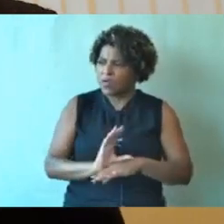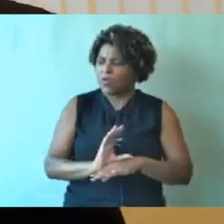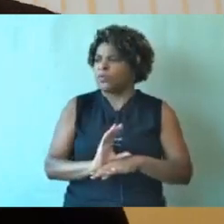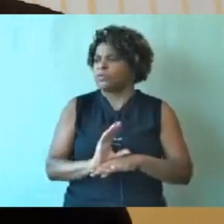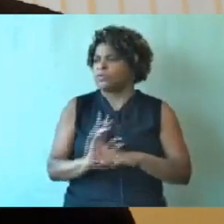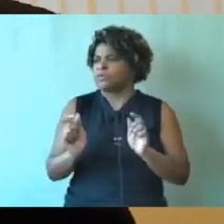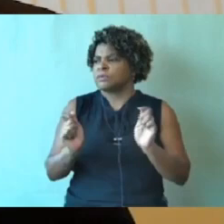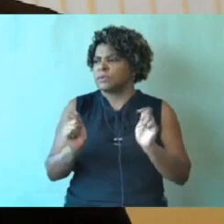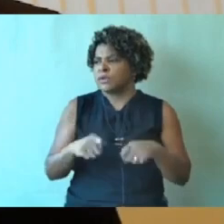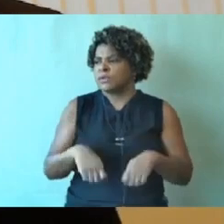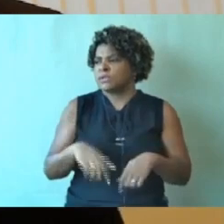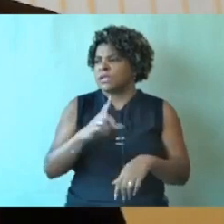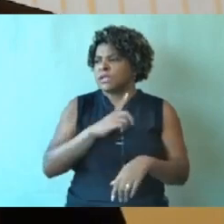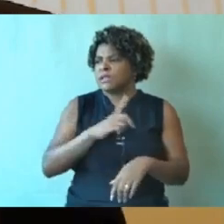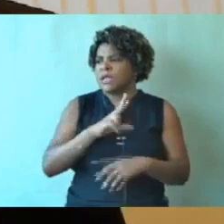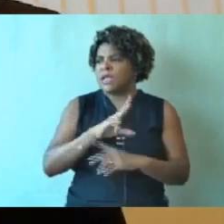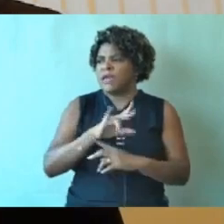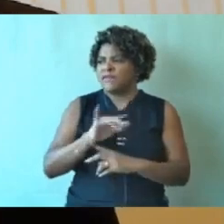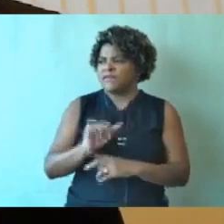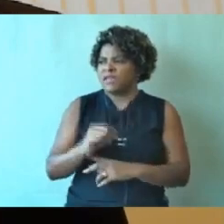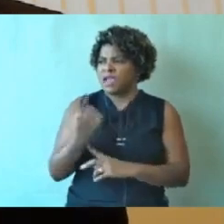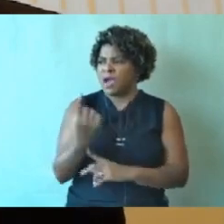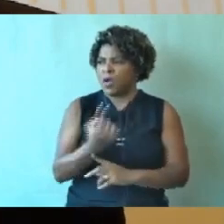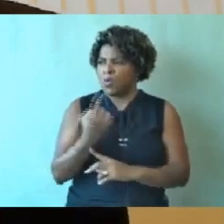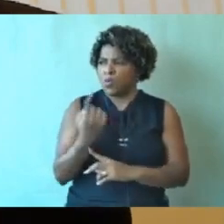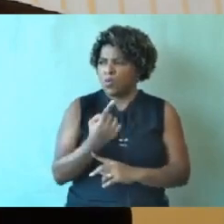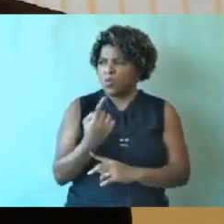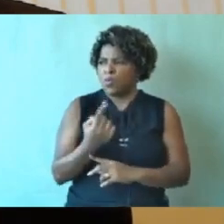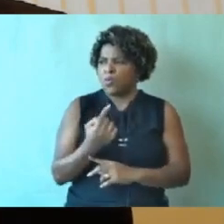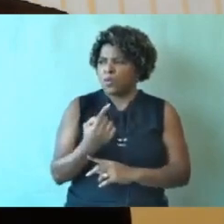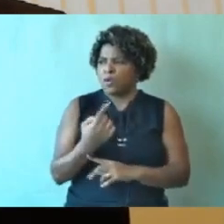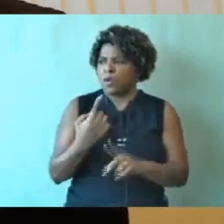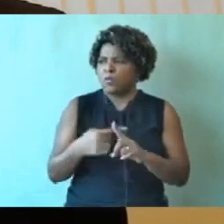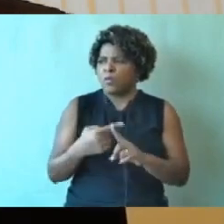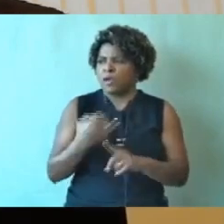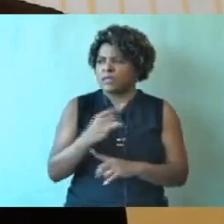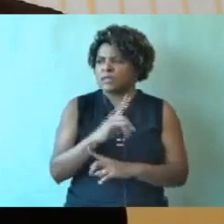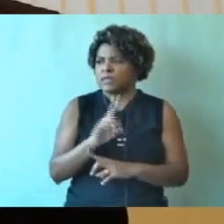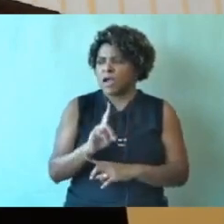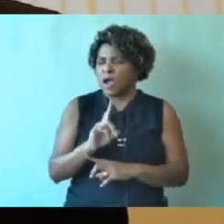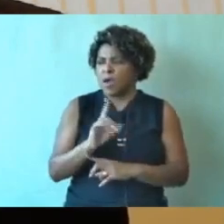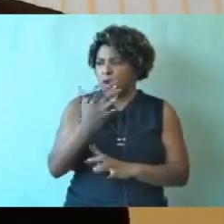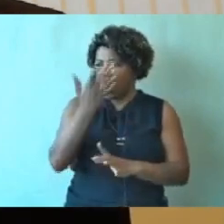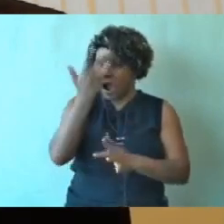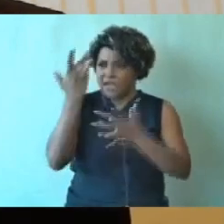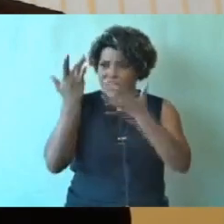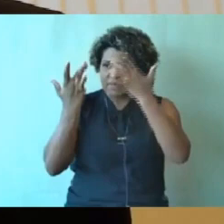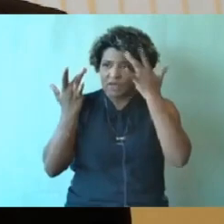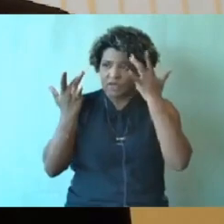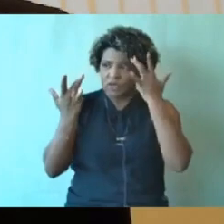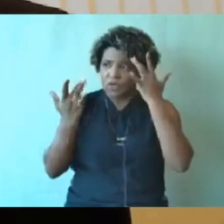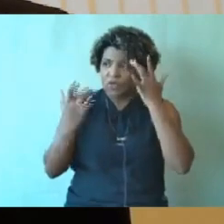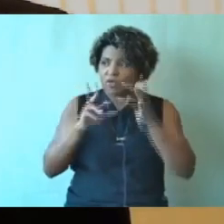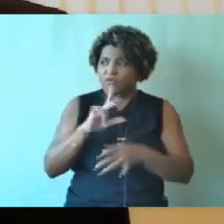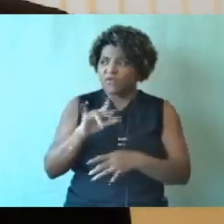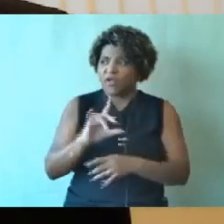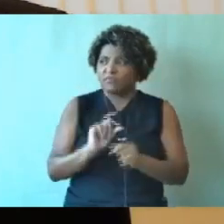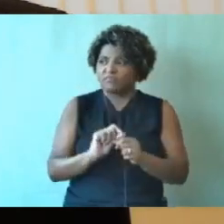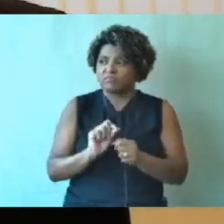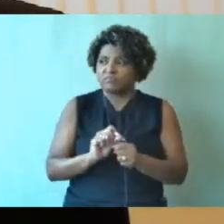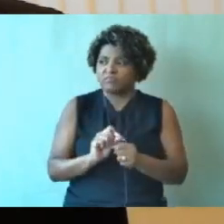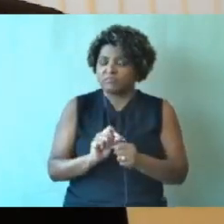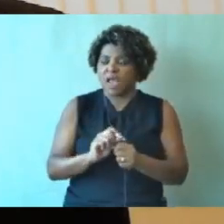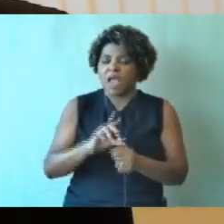recurso, precisa ter recurso para poder fazer vias exclusivas, parte exclusiva, senão as pessoas, a grande agenda da